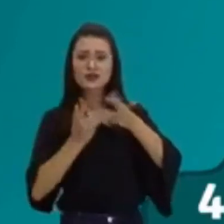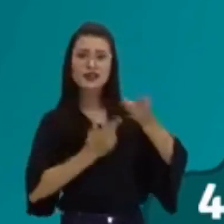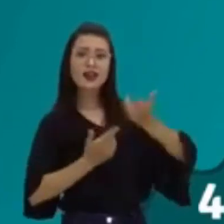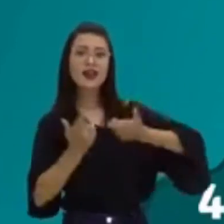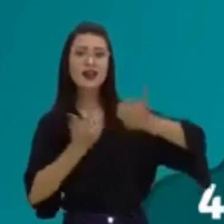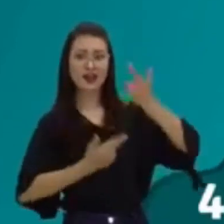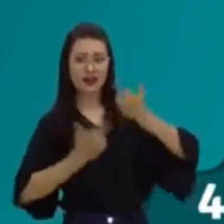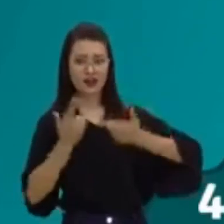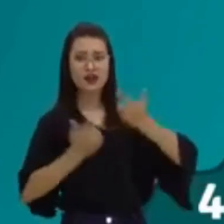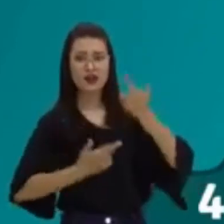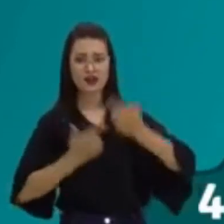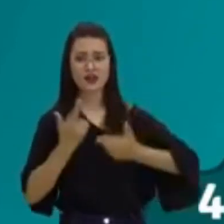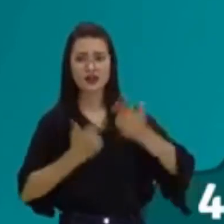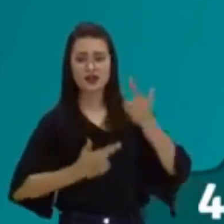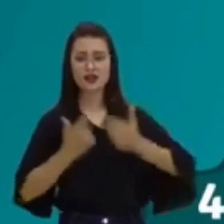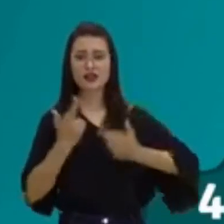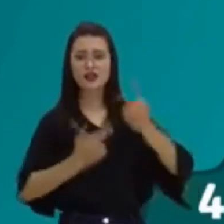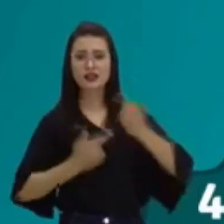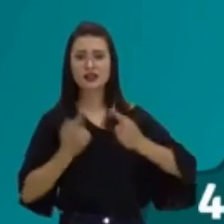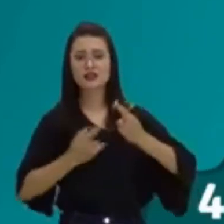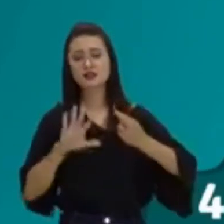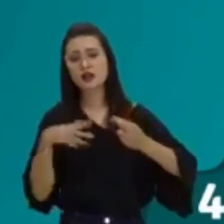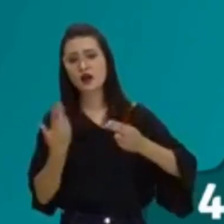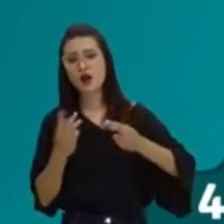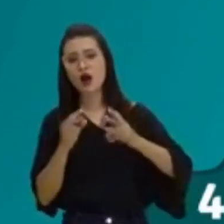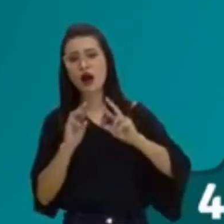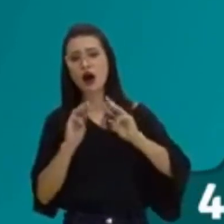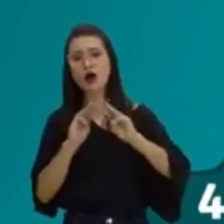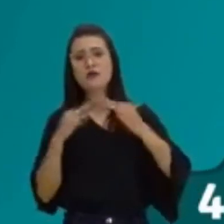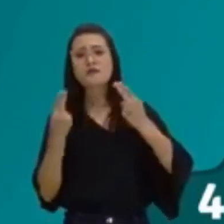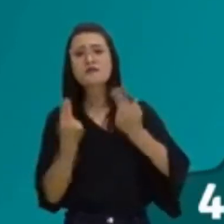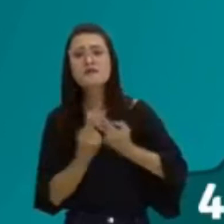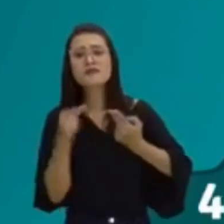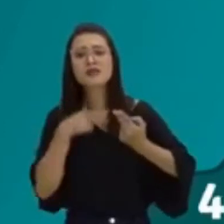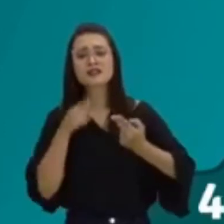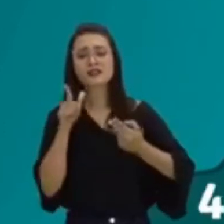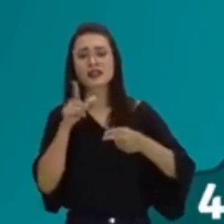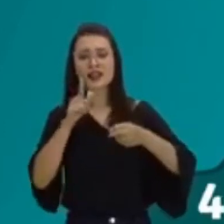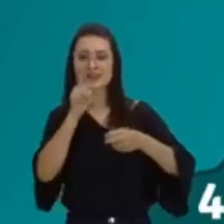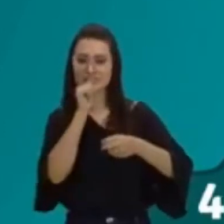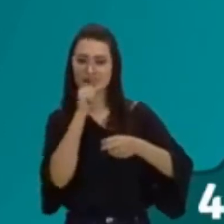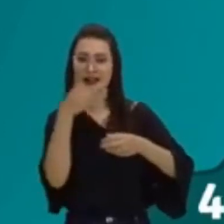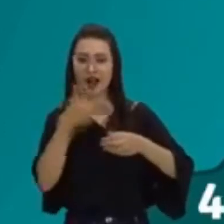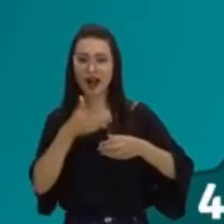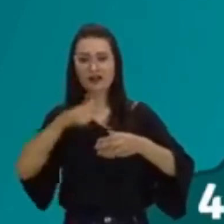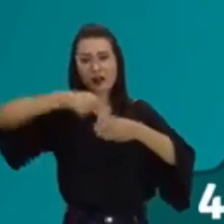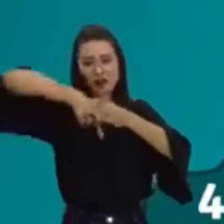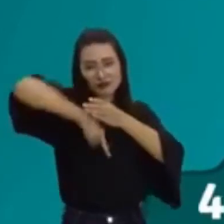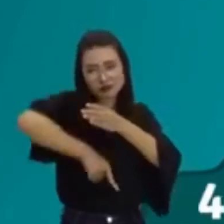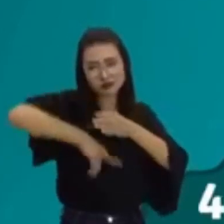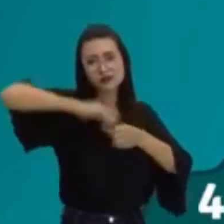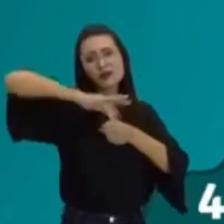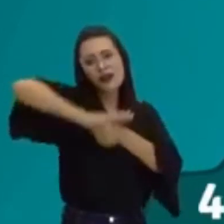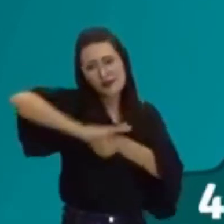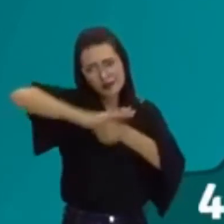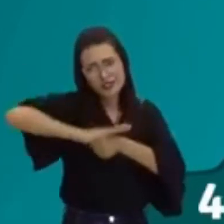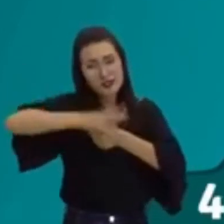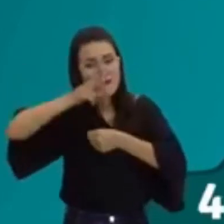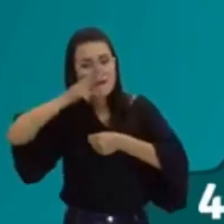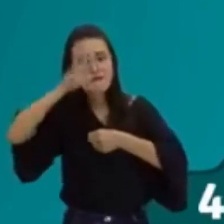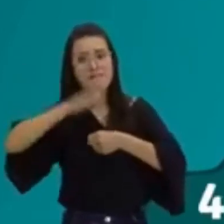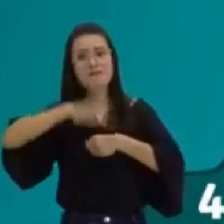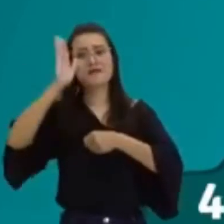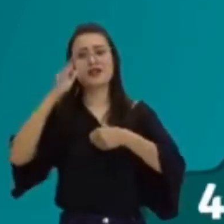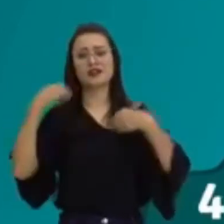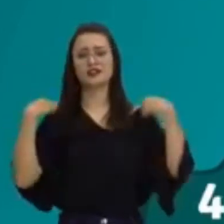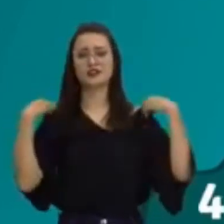relação a uma determinada massa de água, maior será a pressão exercida sobre você,